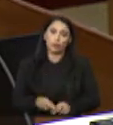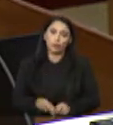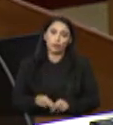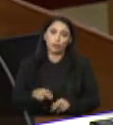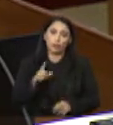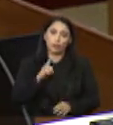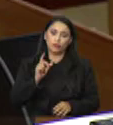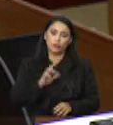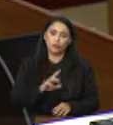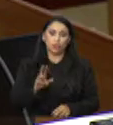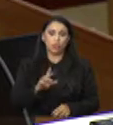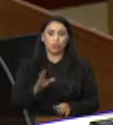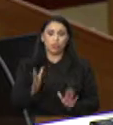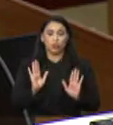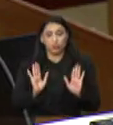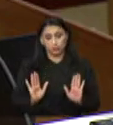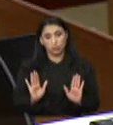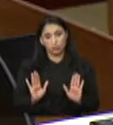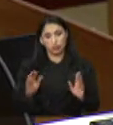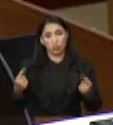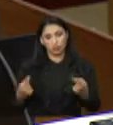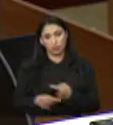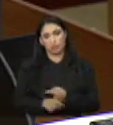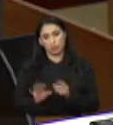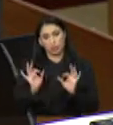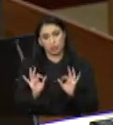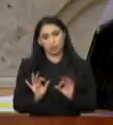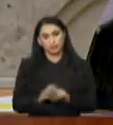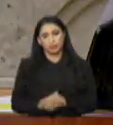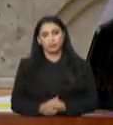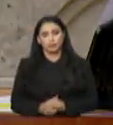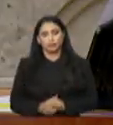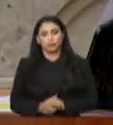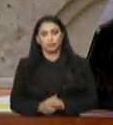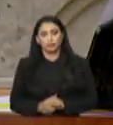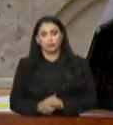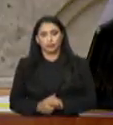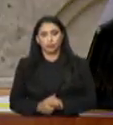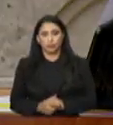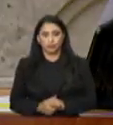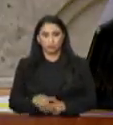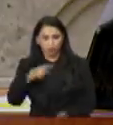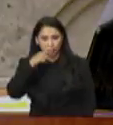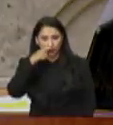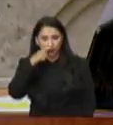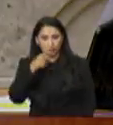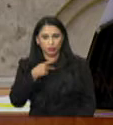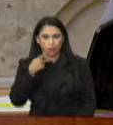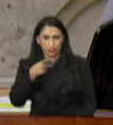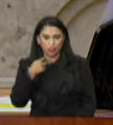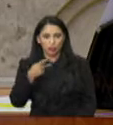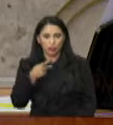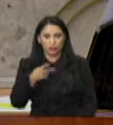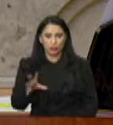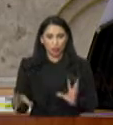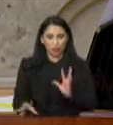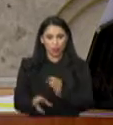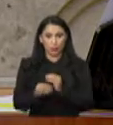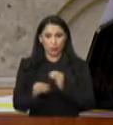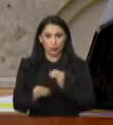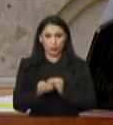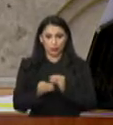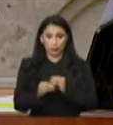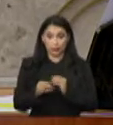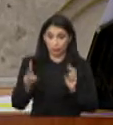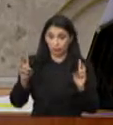eu falo na não ultratividade mas estão essa divergência Obrigado administrar 15 vocês permitir com a quando você vir passar